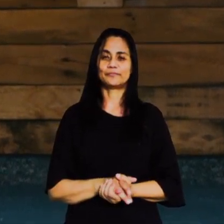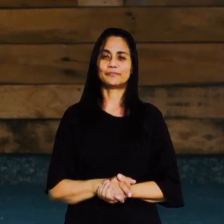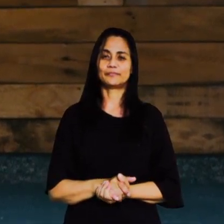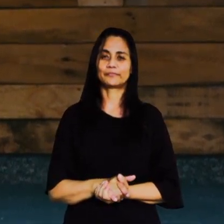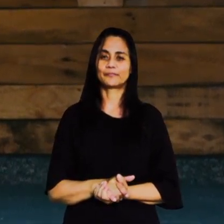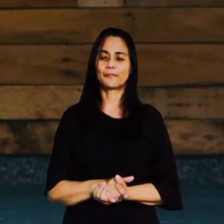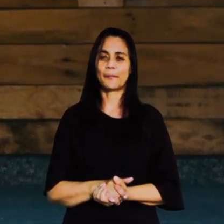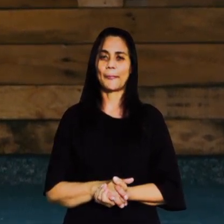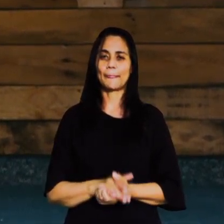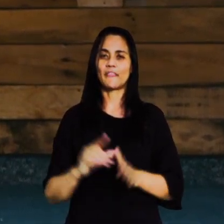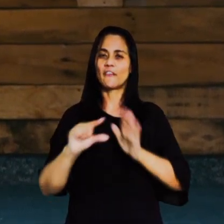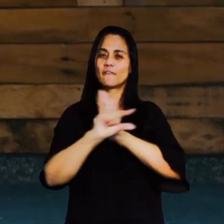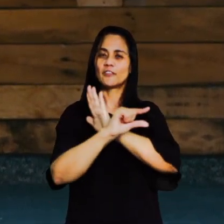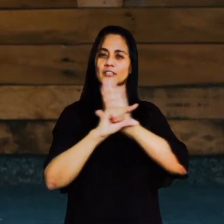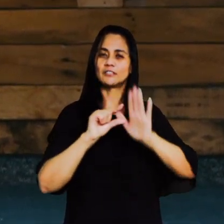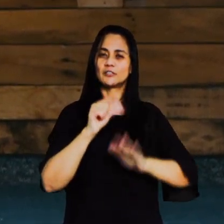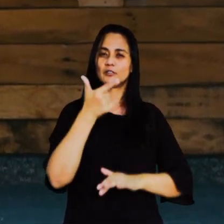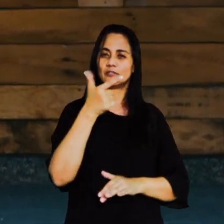Versículo